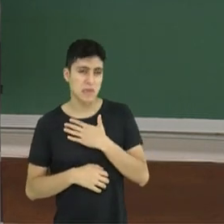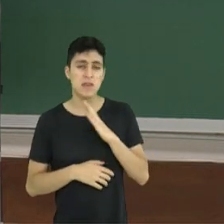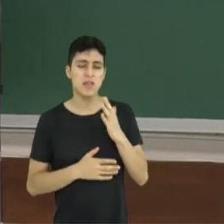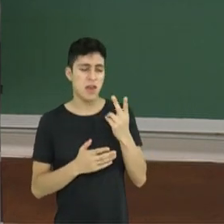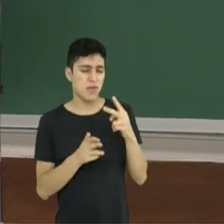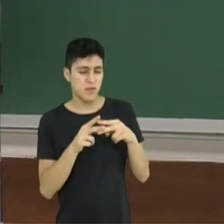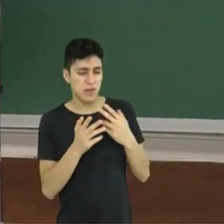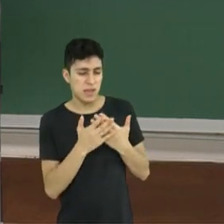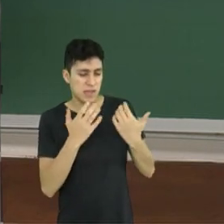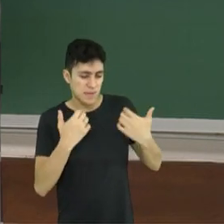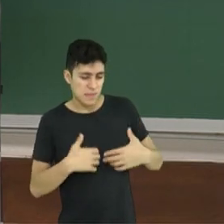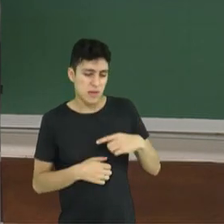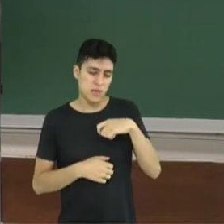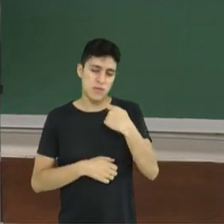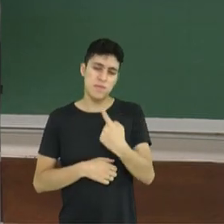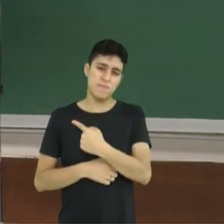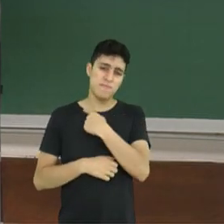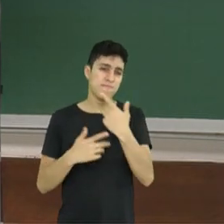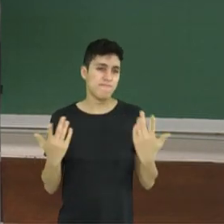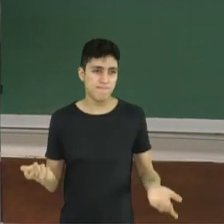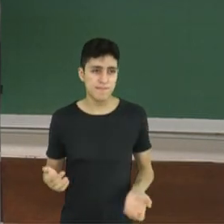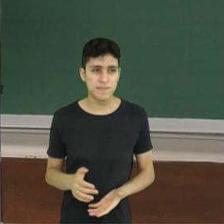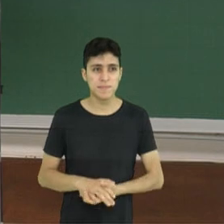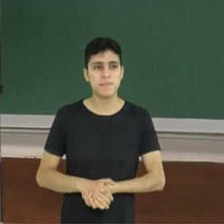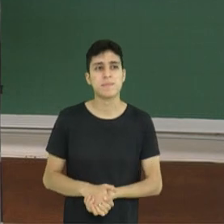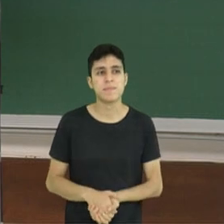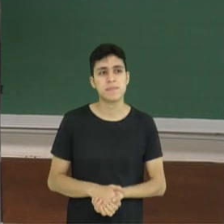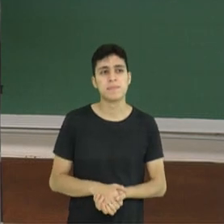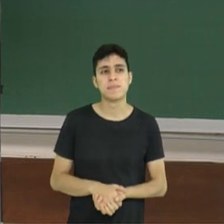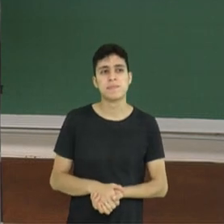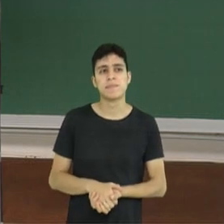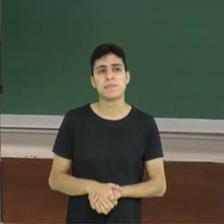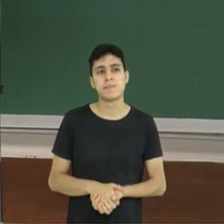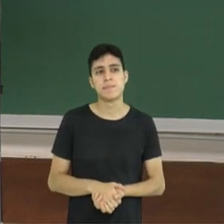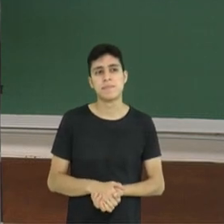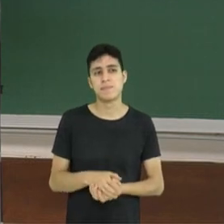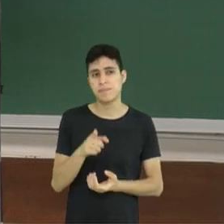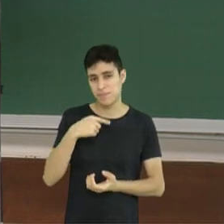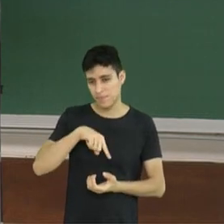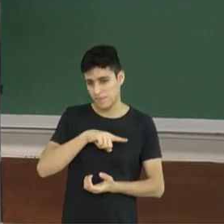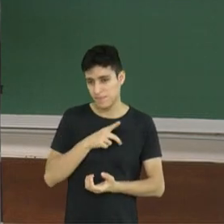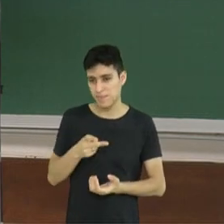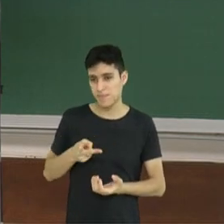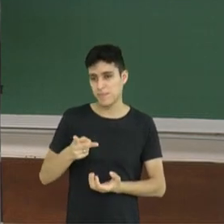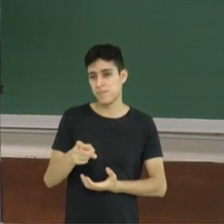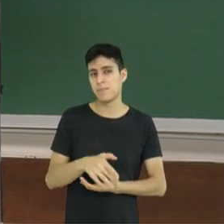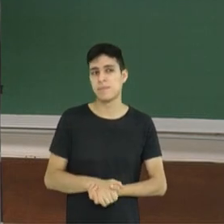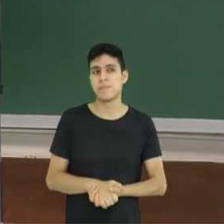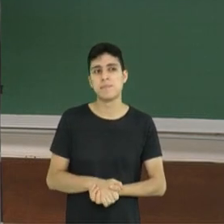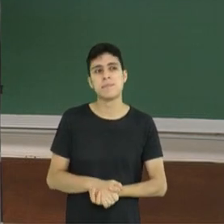duas aulas de cinema falando um monte de coisa aí né e vamos prosseguir